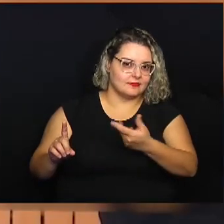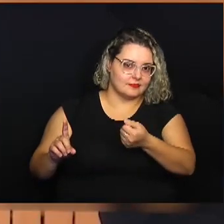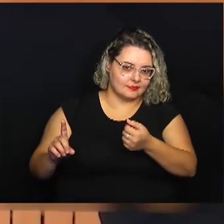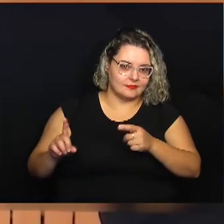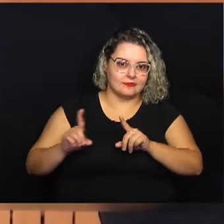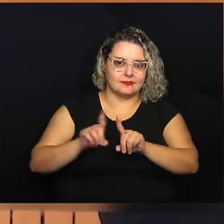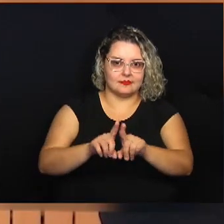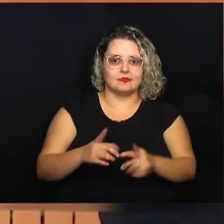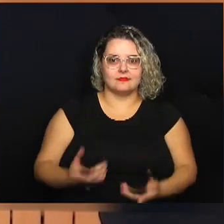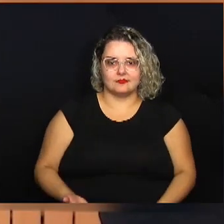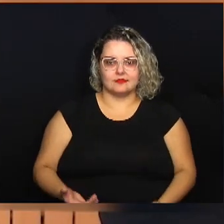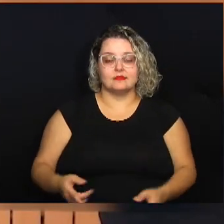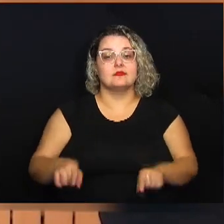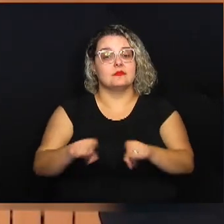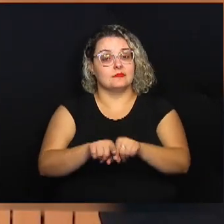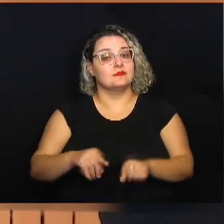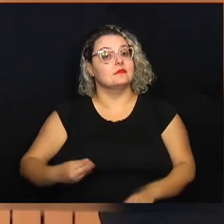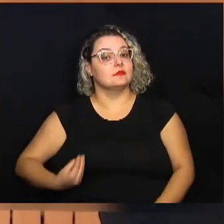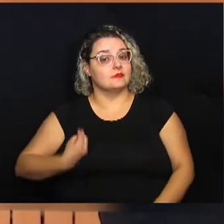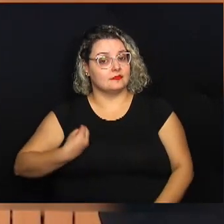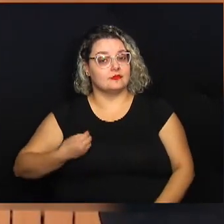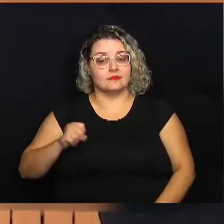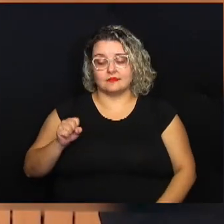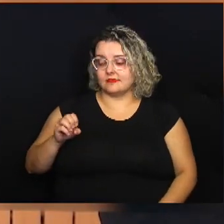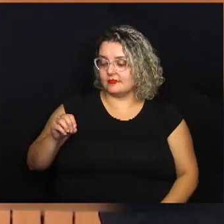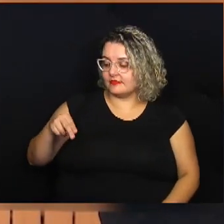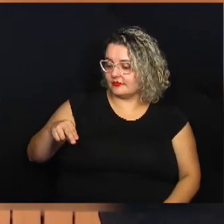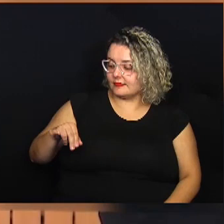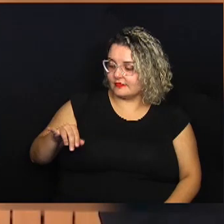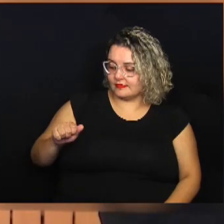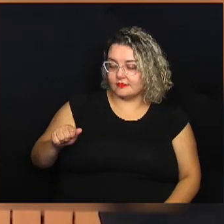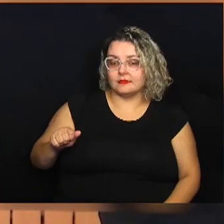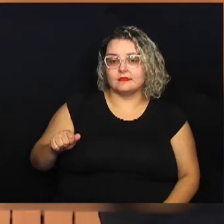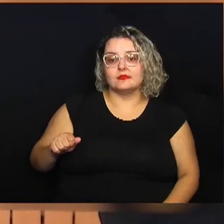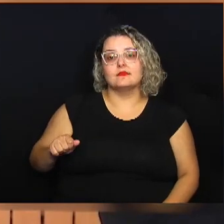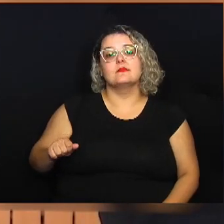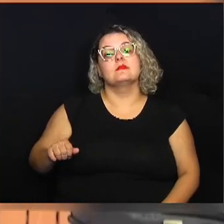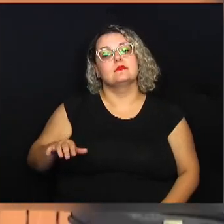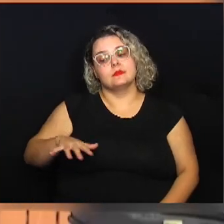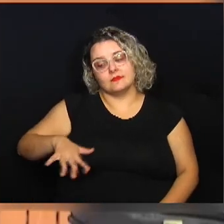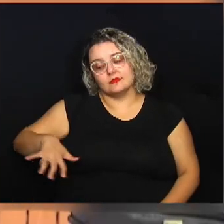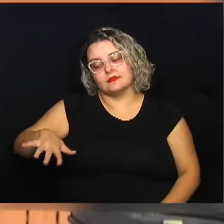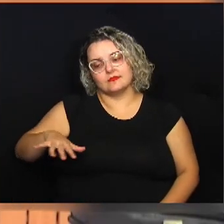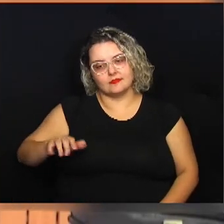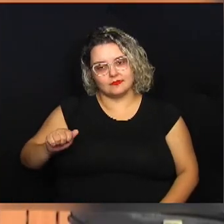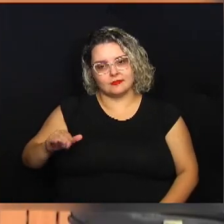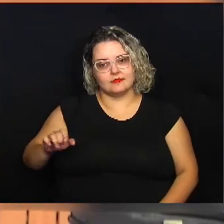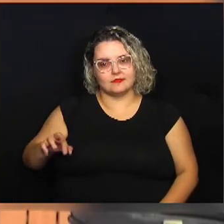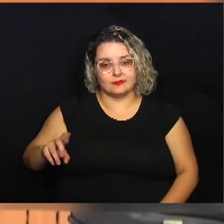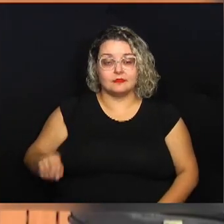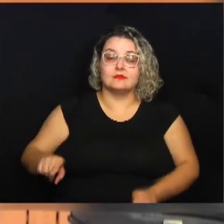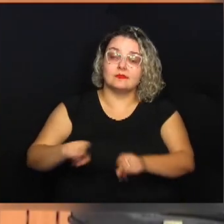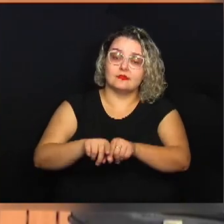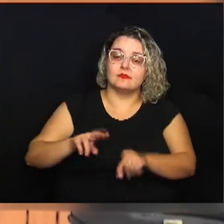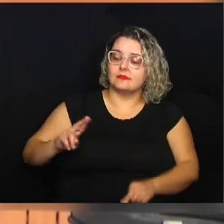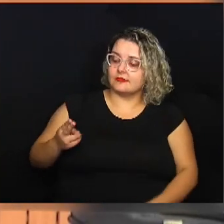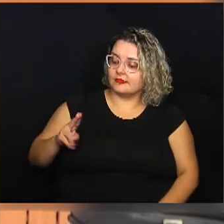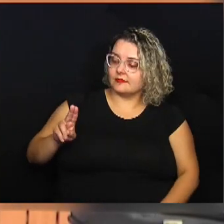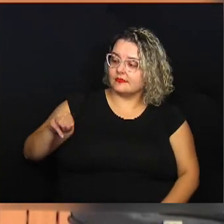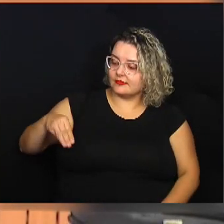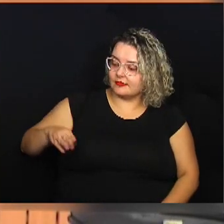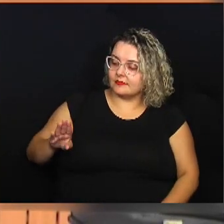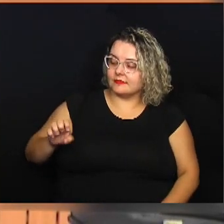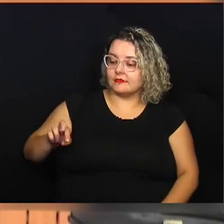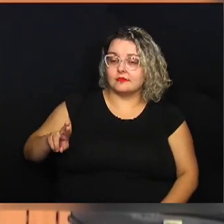companheiro. Também estiveram presentes Sônia Fardim, do acervo João Zincler, e Humberto Inarelli, coordenador